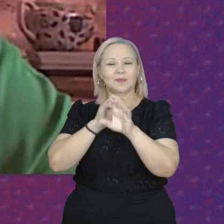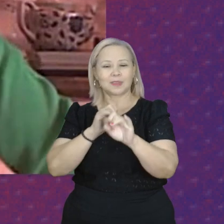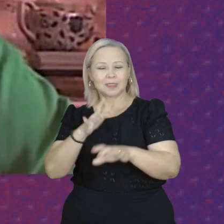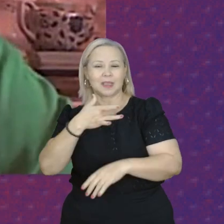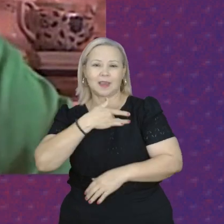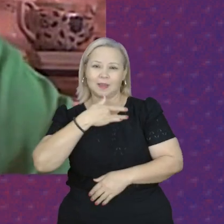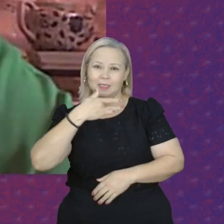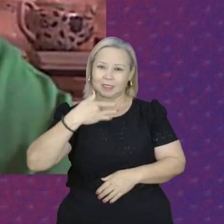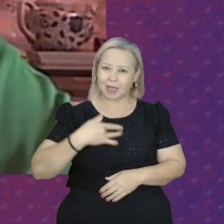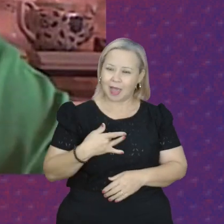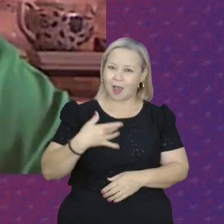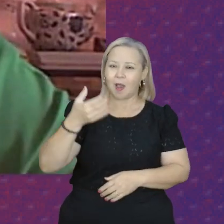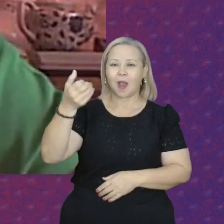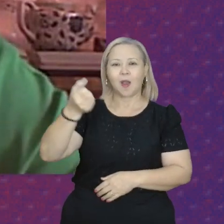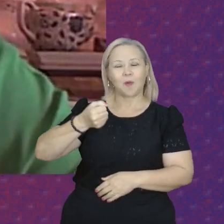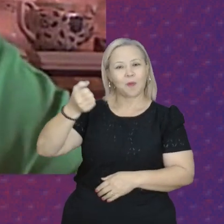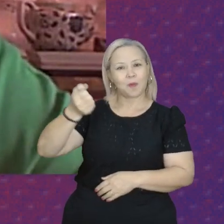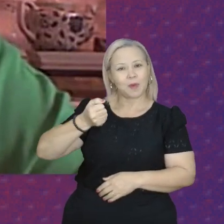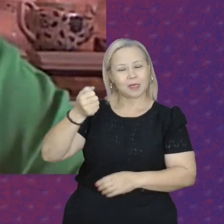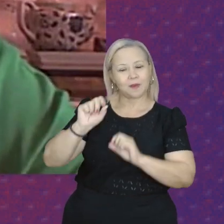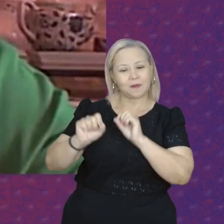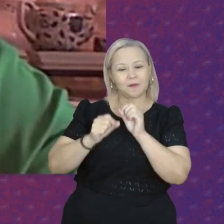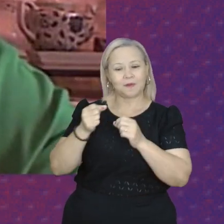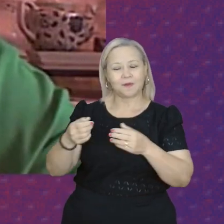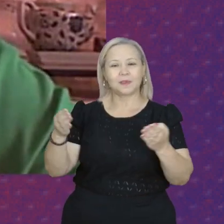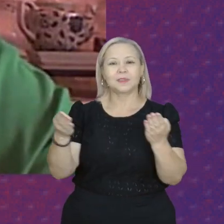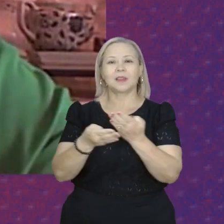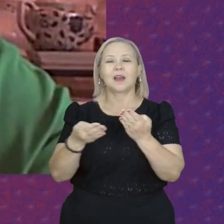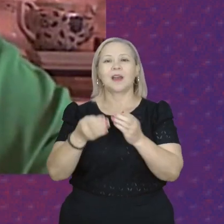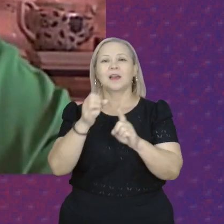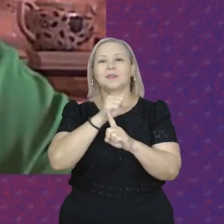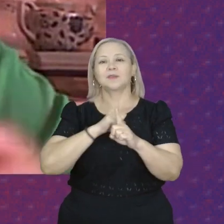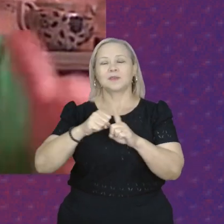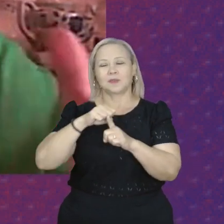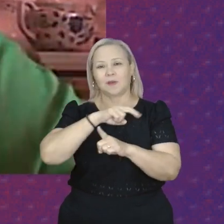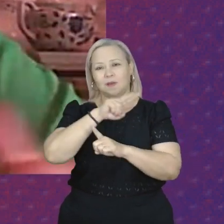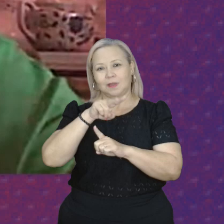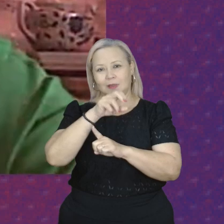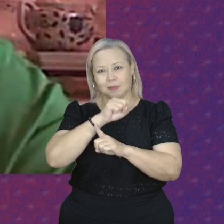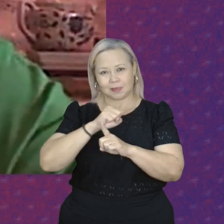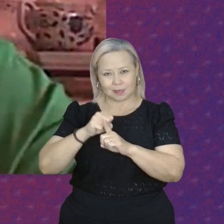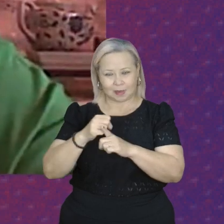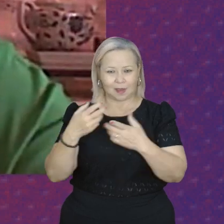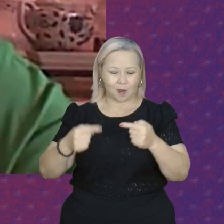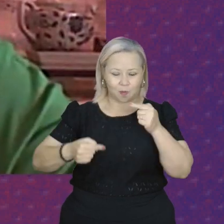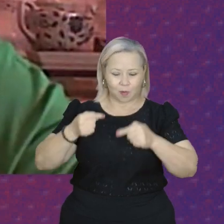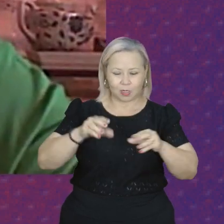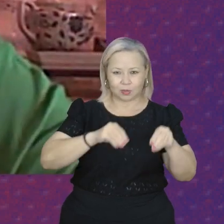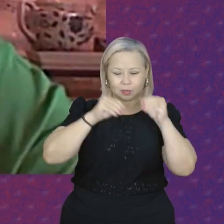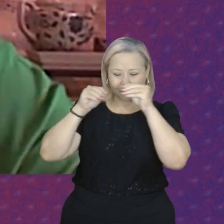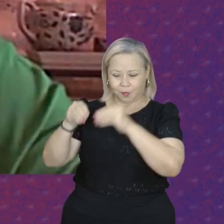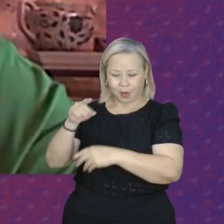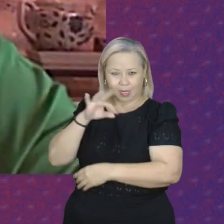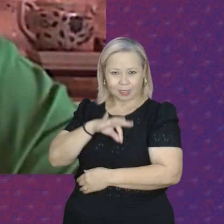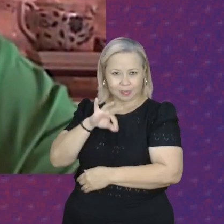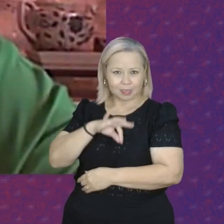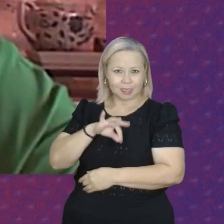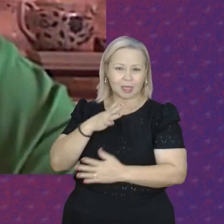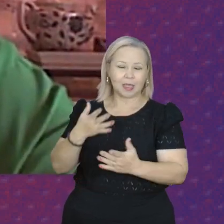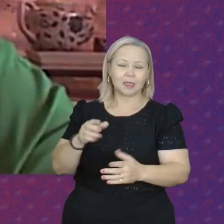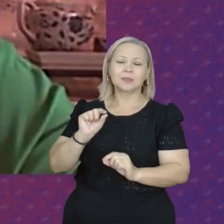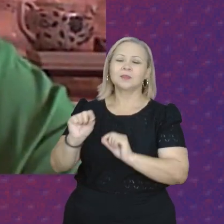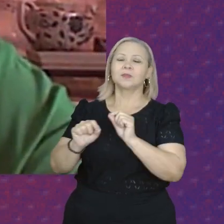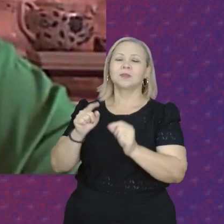saúde, como um benefício da rede socioassistencial, né? Da política de transferência de renda, daquilo